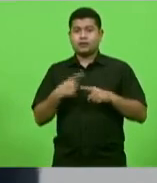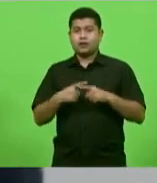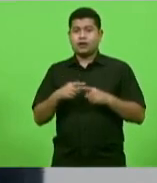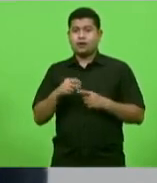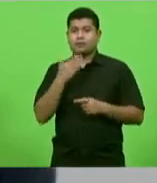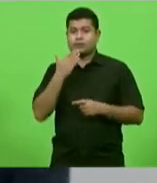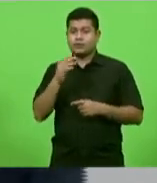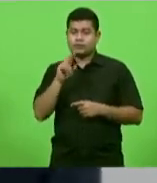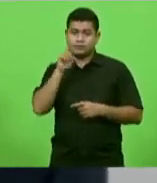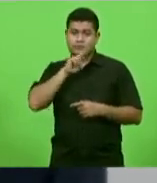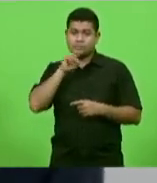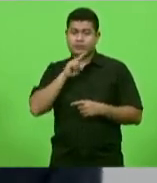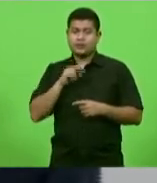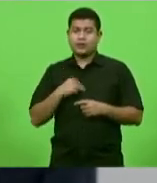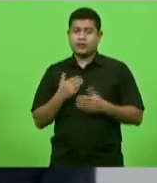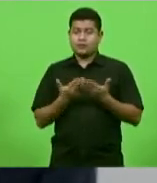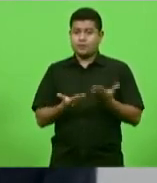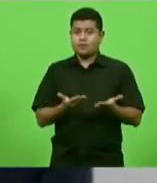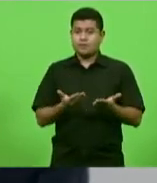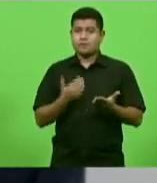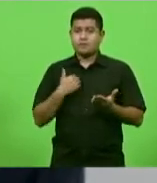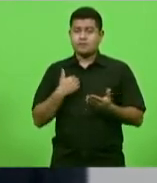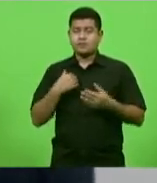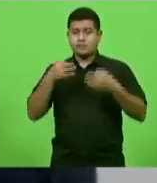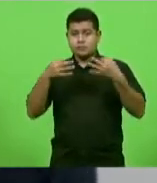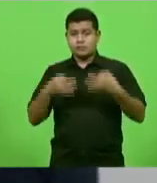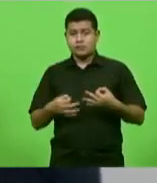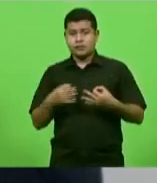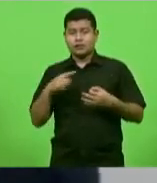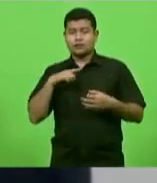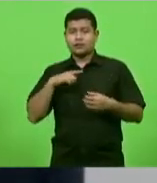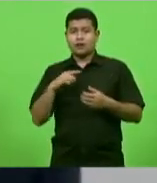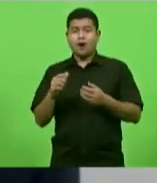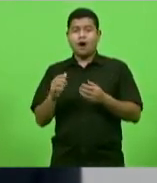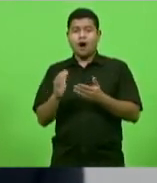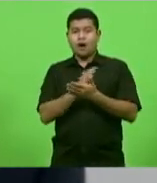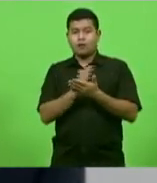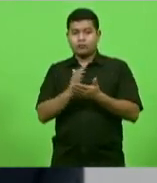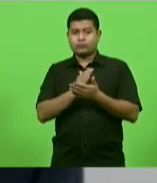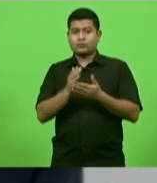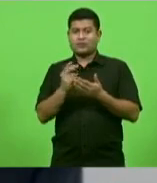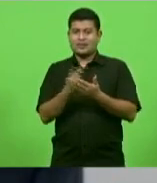equívoco. Eis que carecia de ajuste e, por isso, com pendências a serem solucionadas.